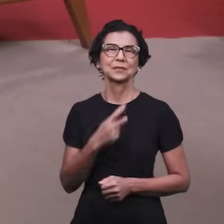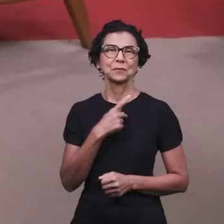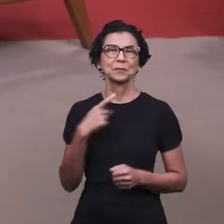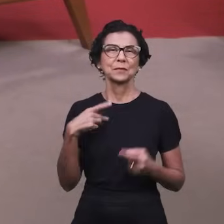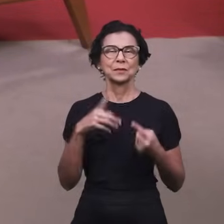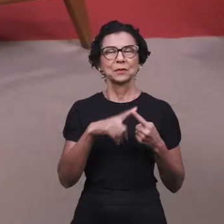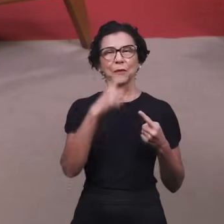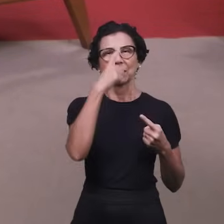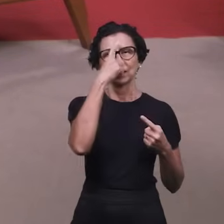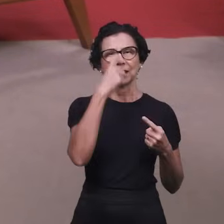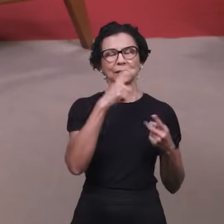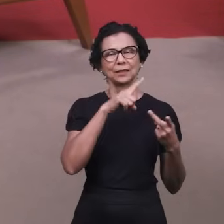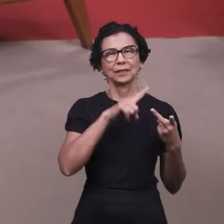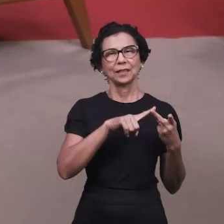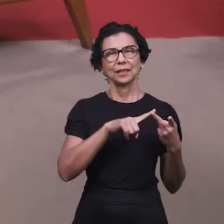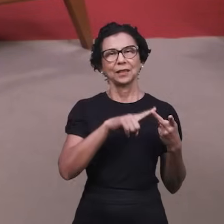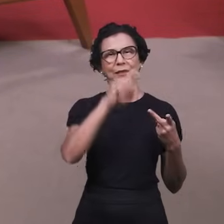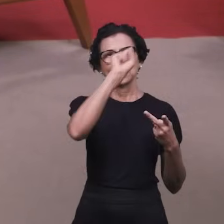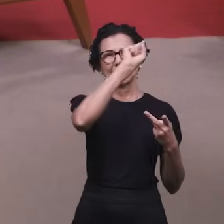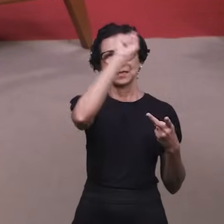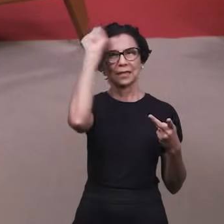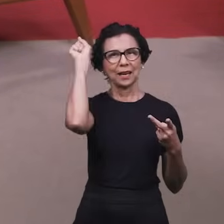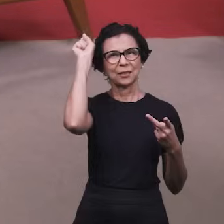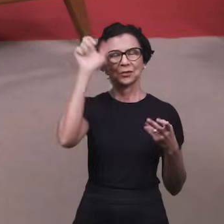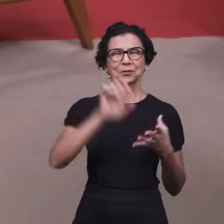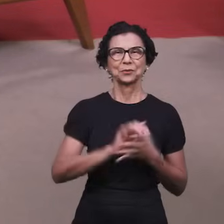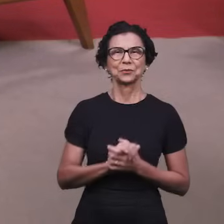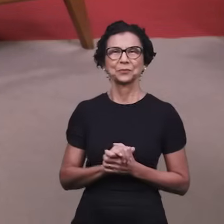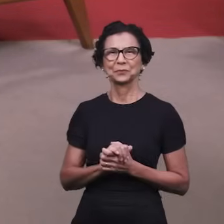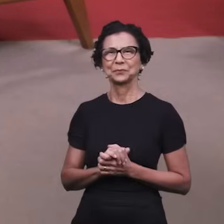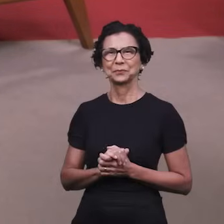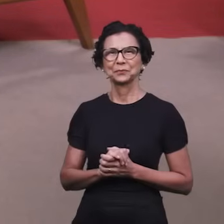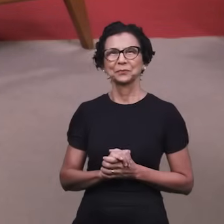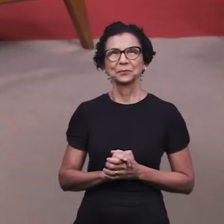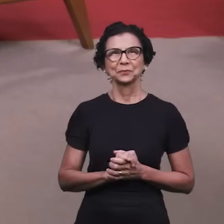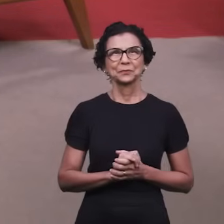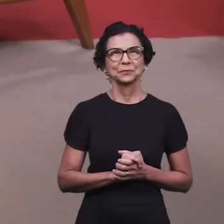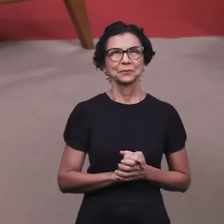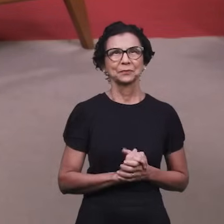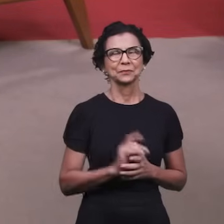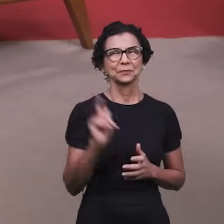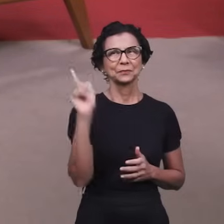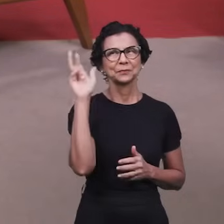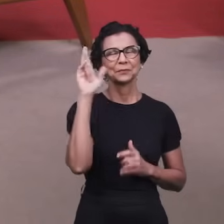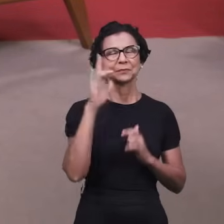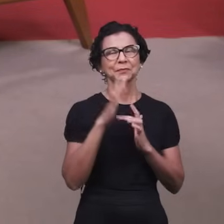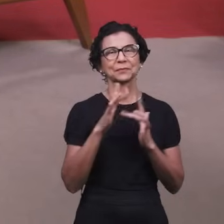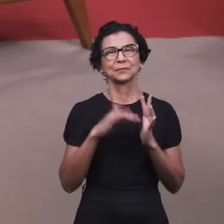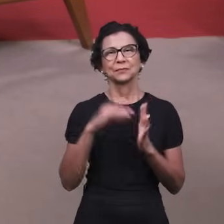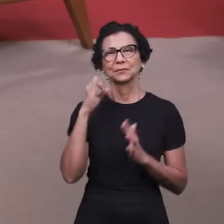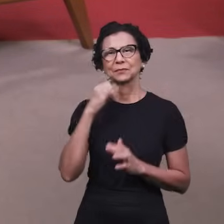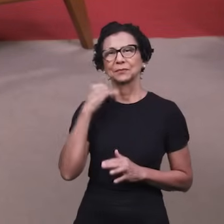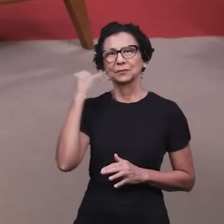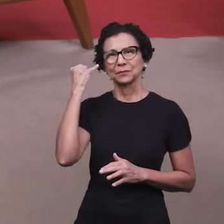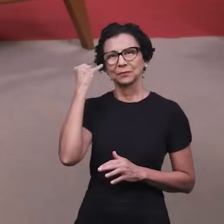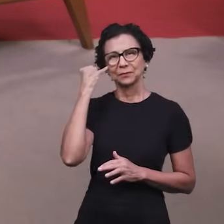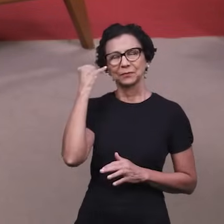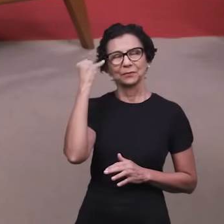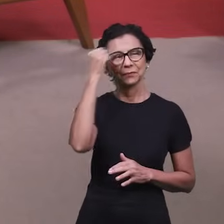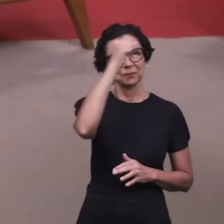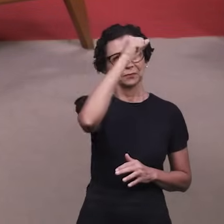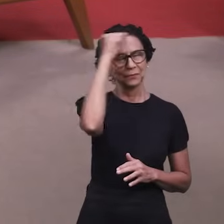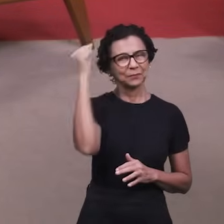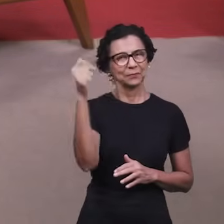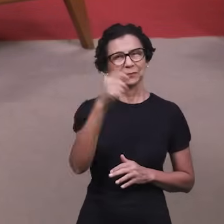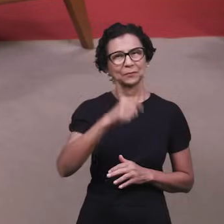pastores, pastor Daniel Moreira, pastor Sérgio Souza, paz do Senhor. Paz do Senhor, Josias, paz do Senhor, Sérgio, paz do Senhor a